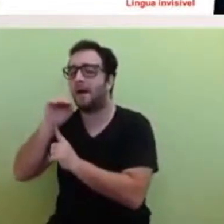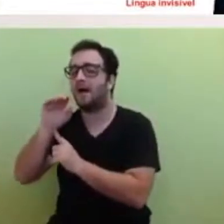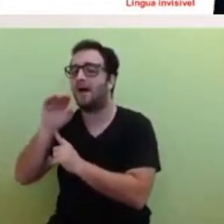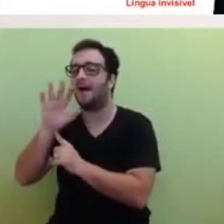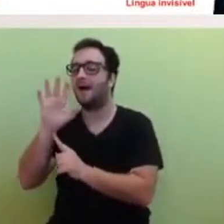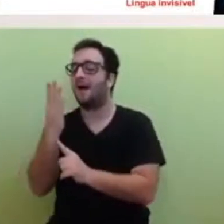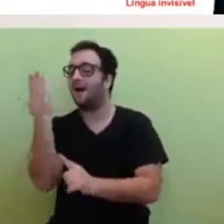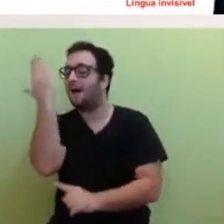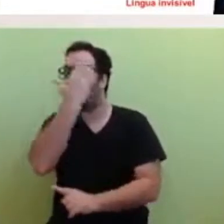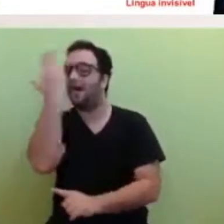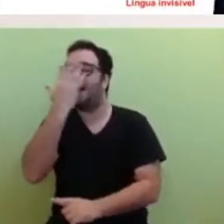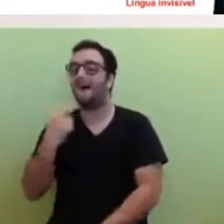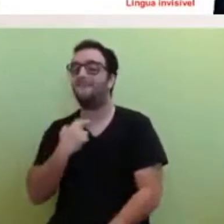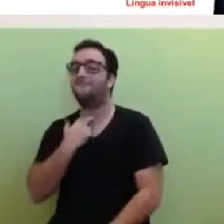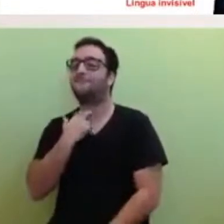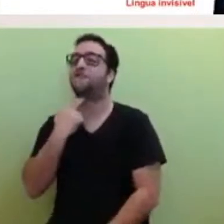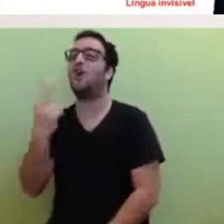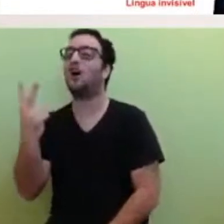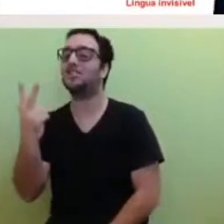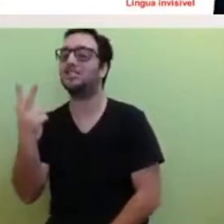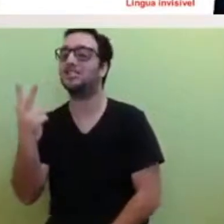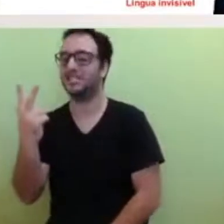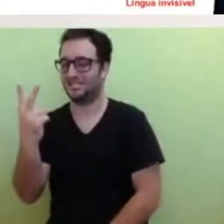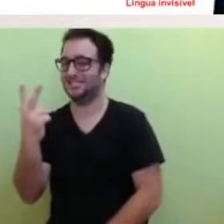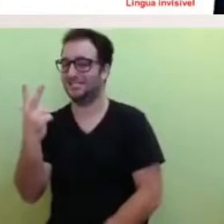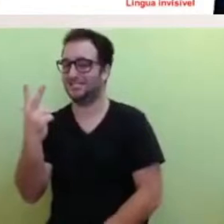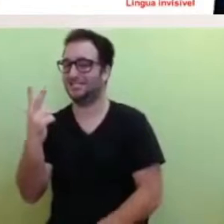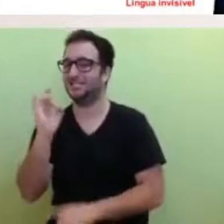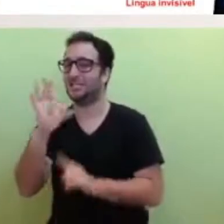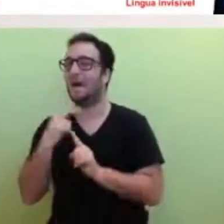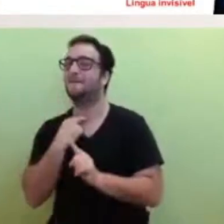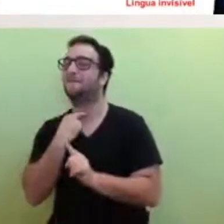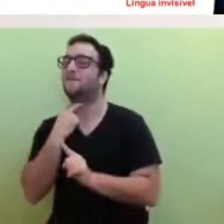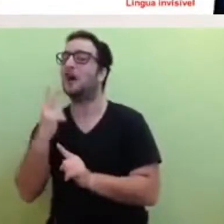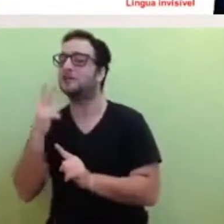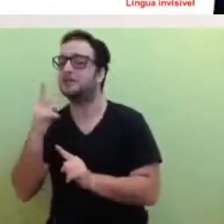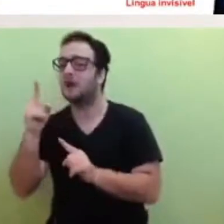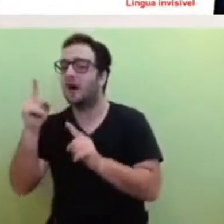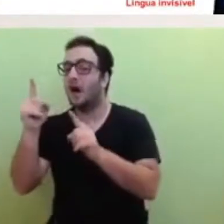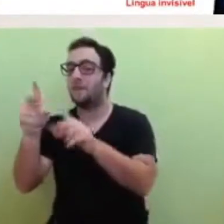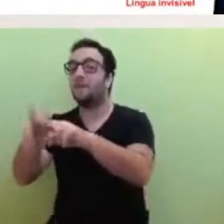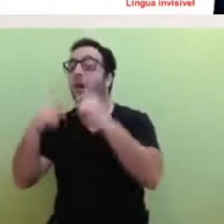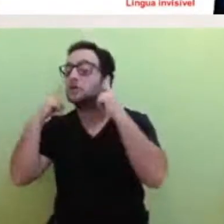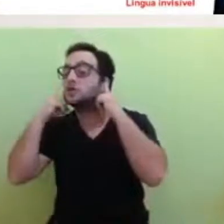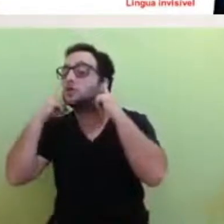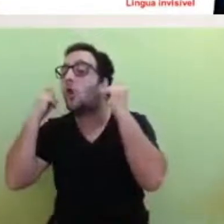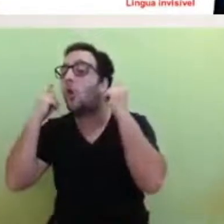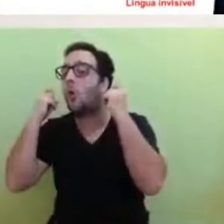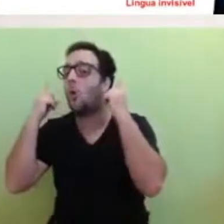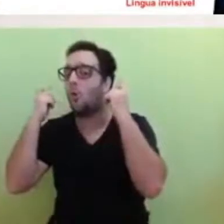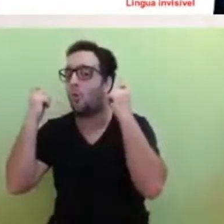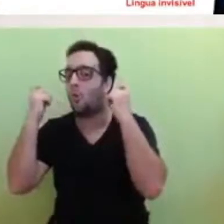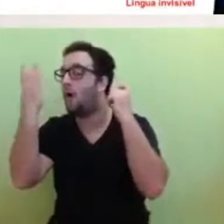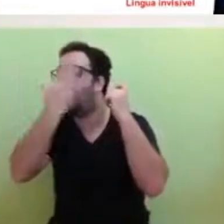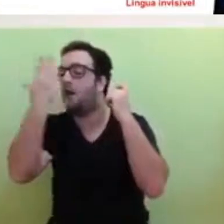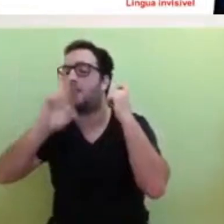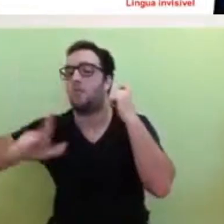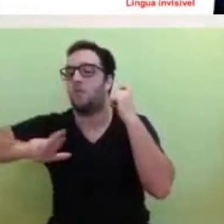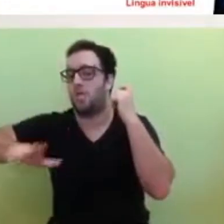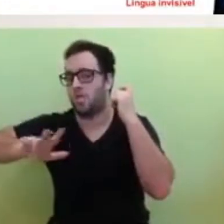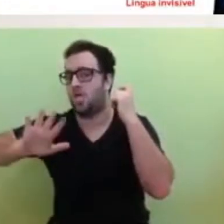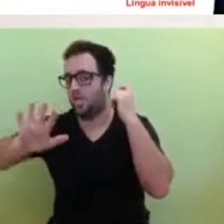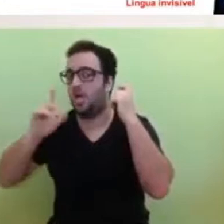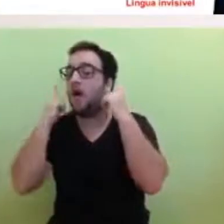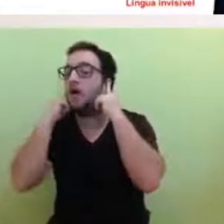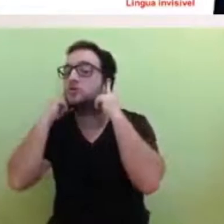invisível. Nós não vemos o som. E nós vamos representar ele por meio de gráficos, de